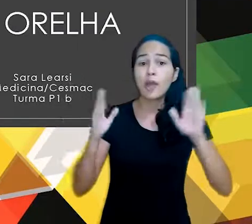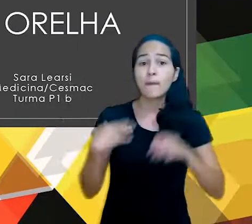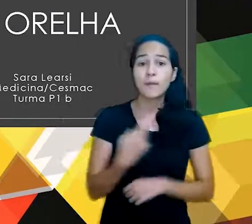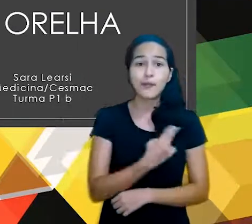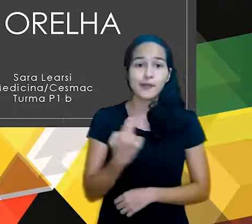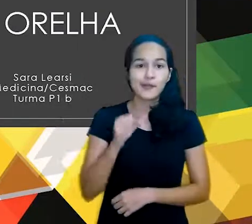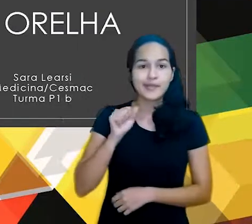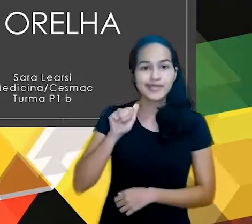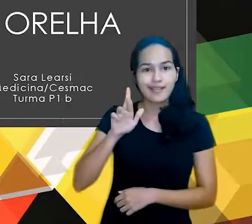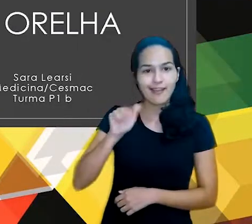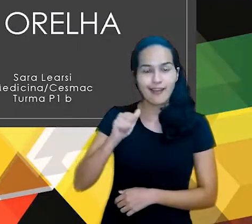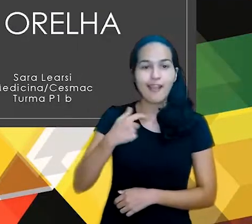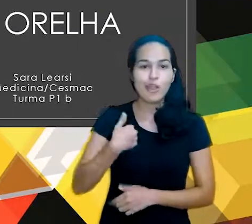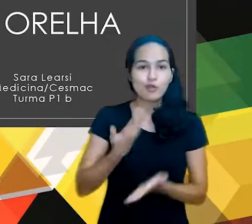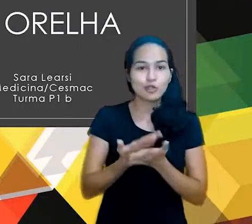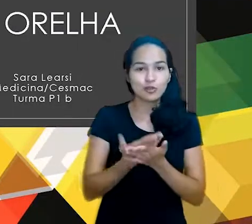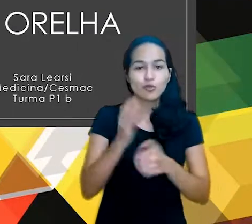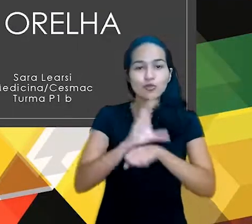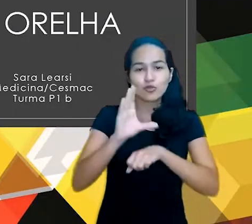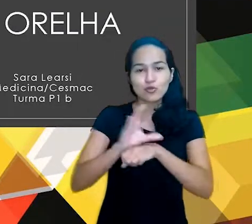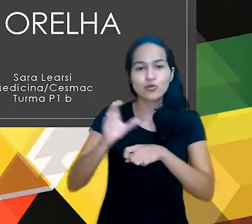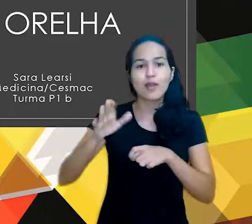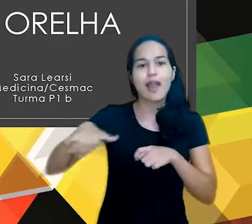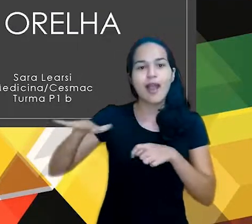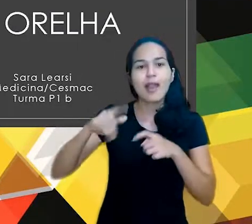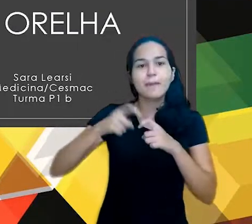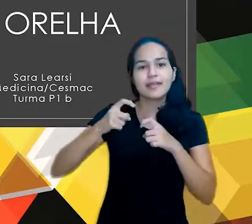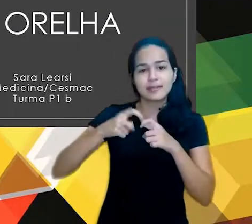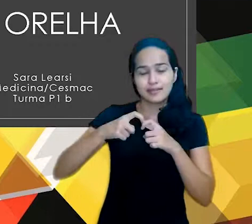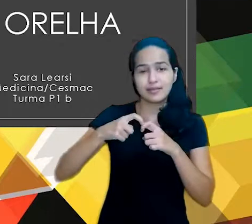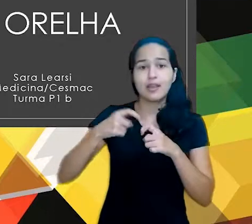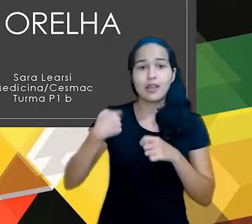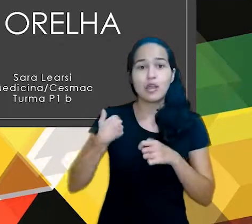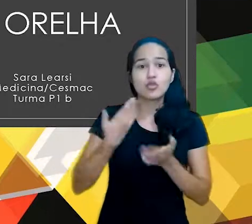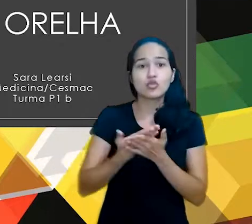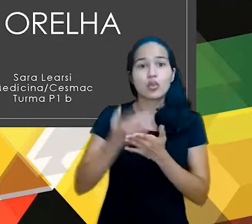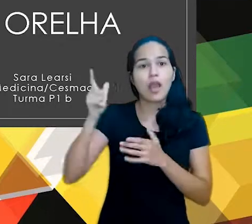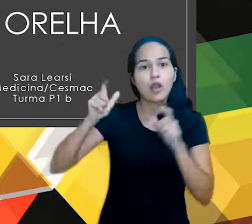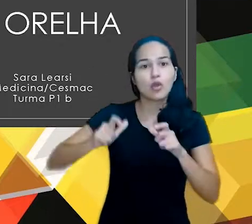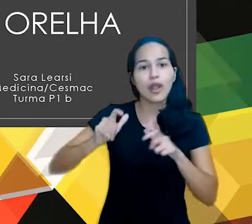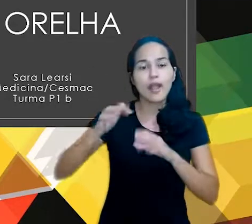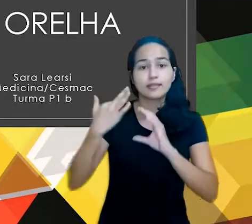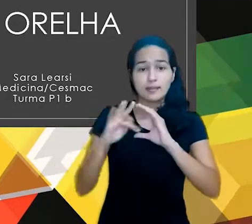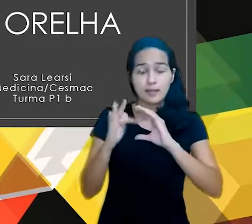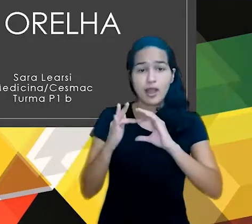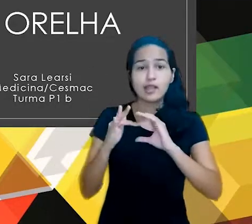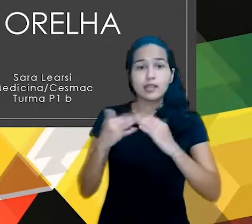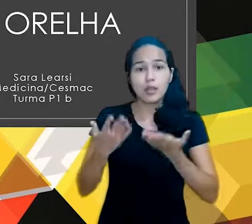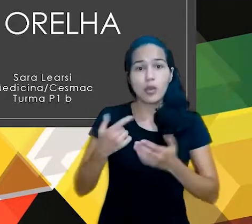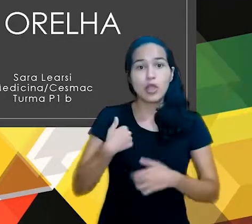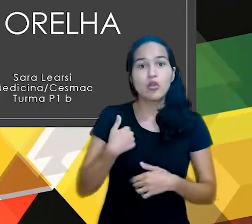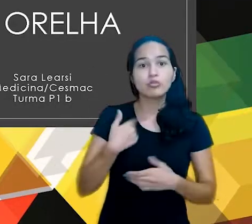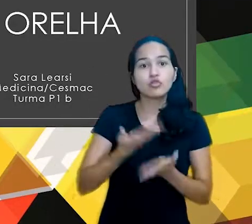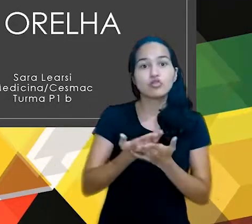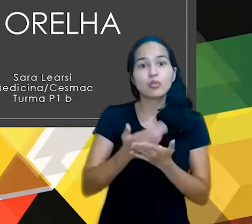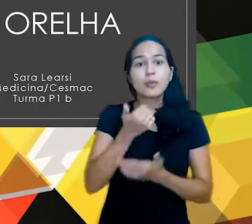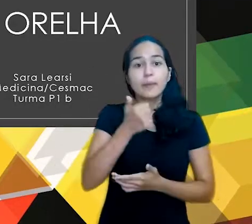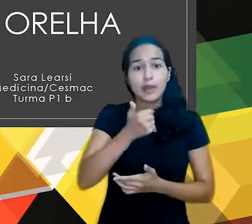Olá, meu nome é Sara Learce, eu curso Medicina na Faculdade SESMAC, sou da turma do primeiro período